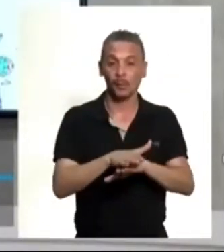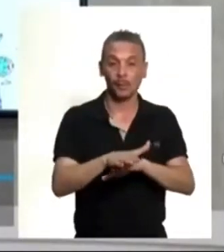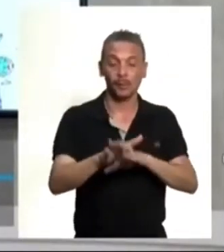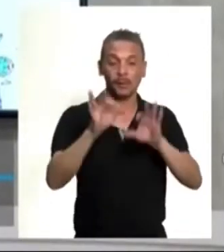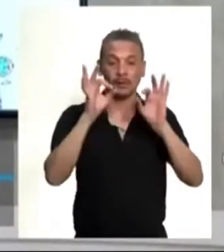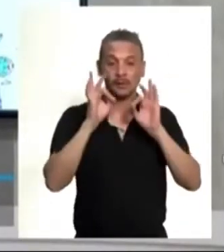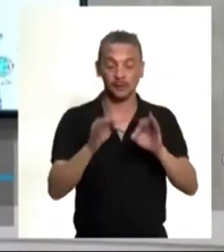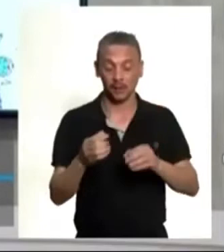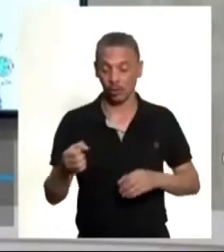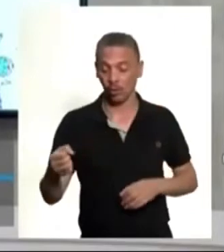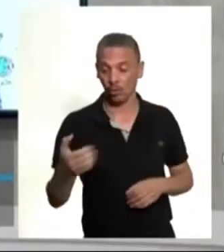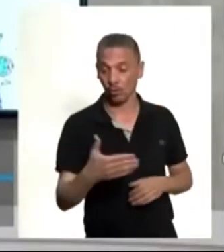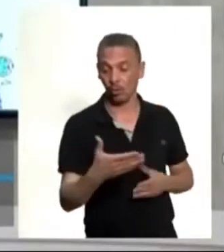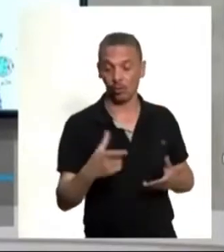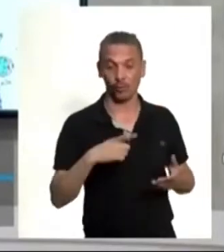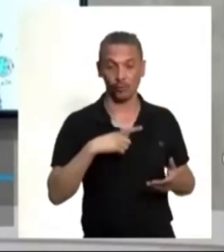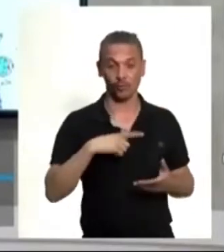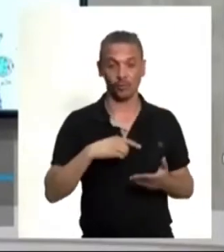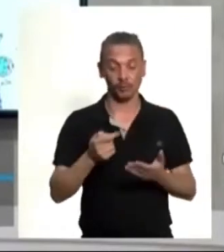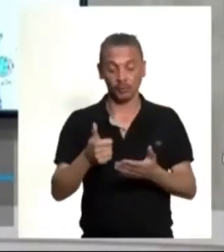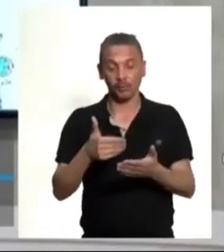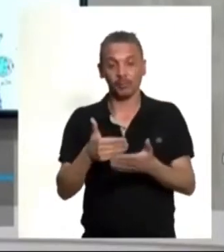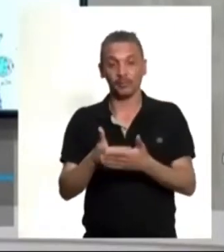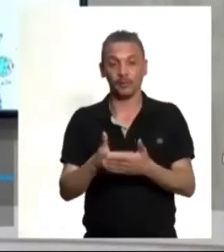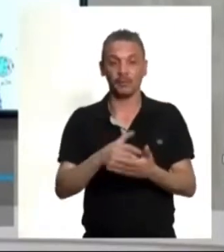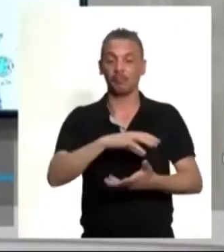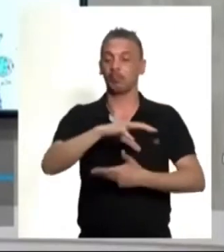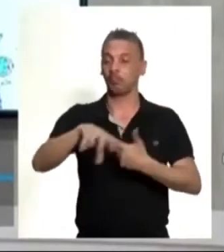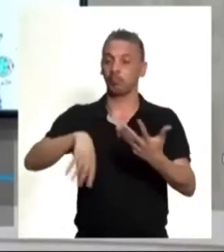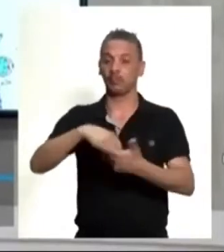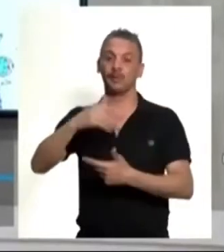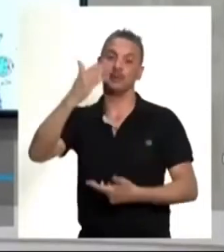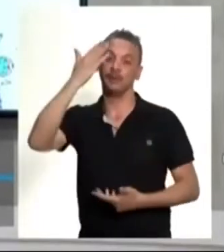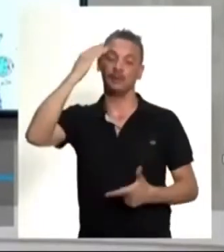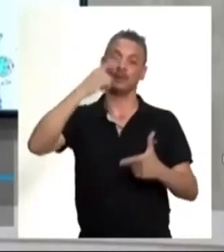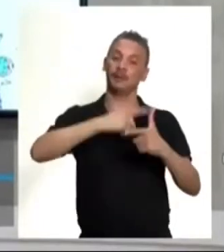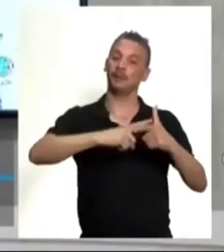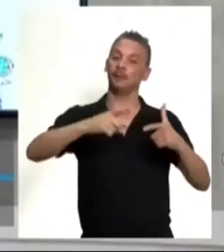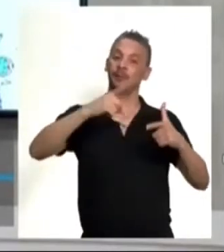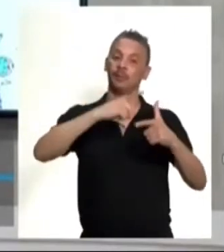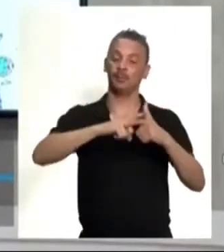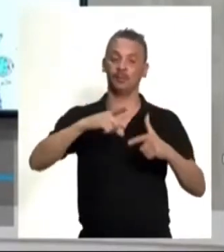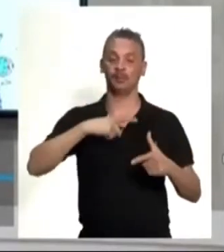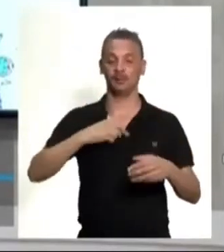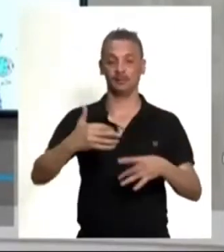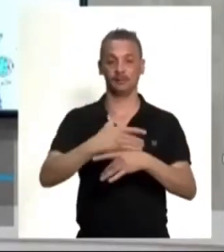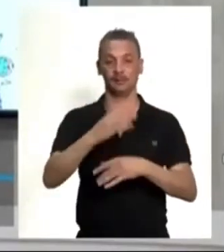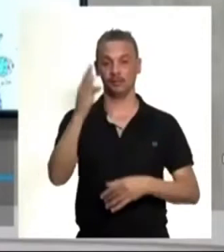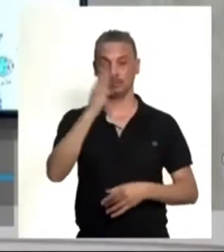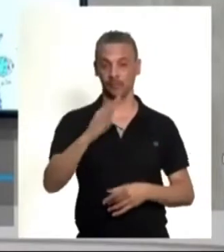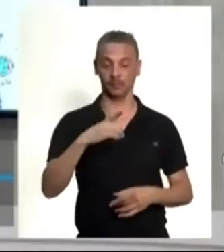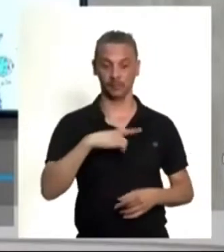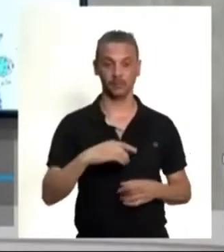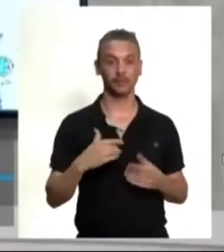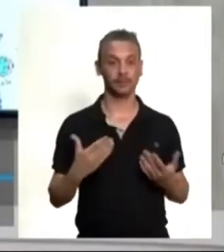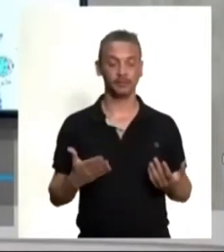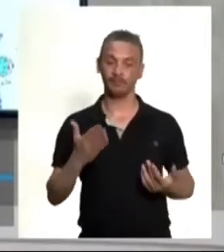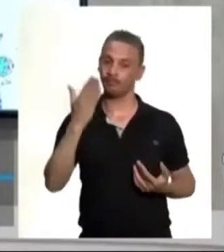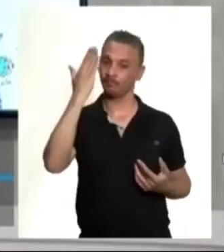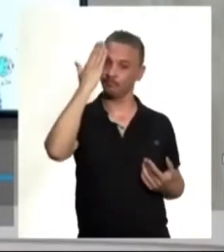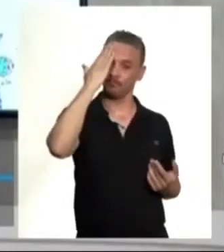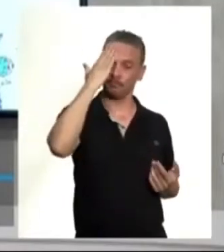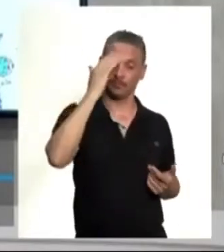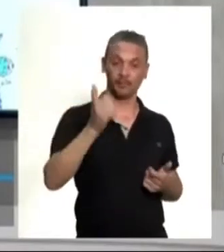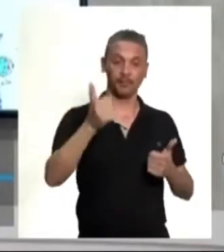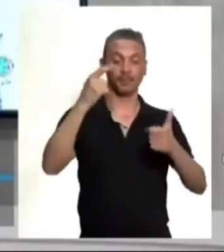foi recente, acelerado e desordenado, e aí a gente começa a entender o caos das grandes cidades brasileiras. A gente entende melhor